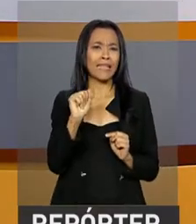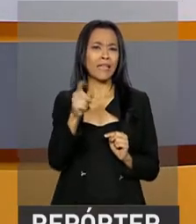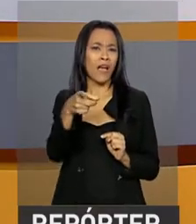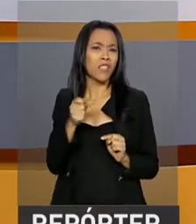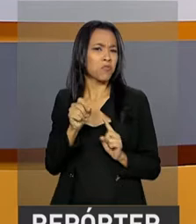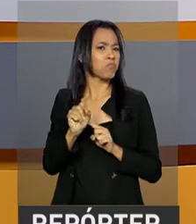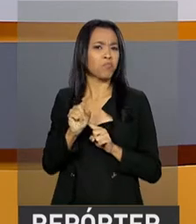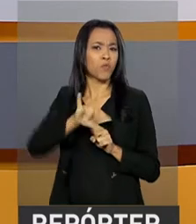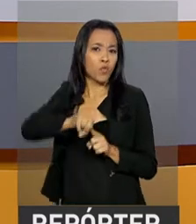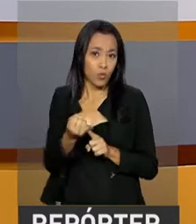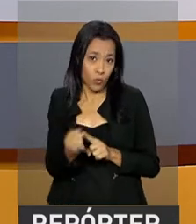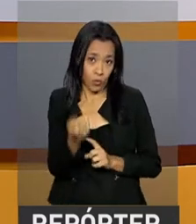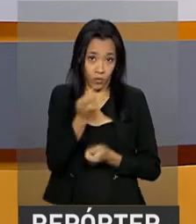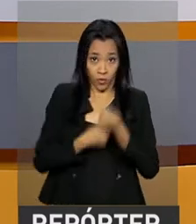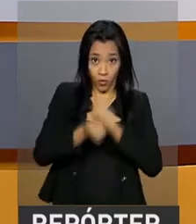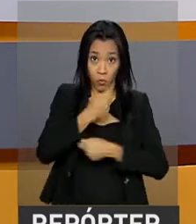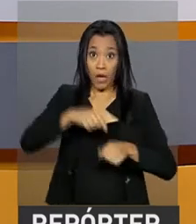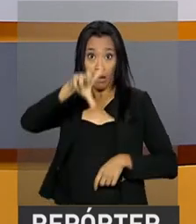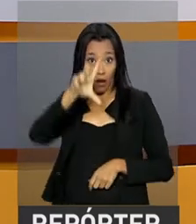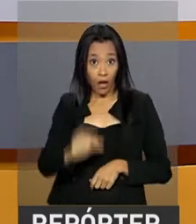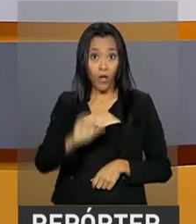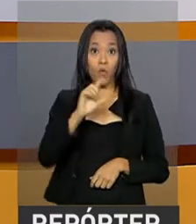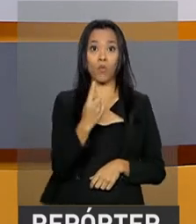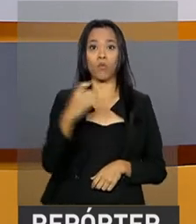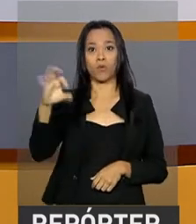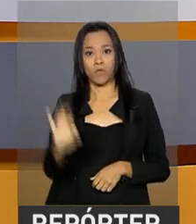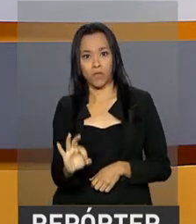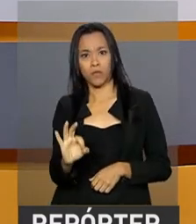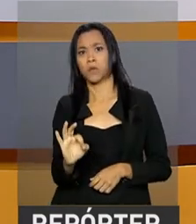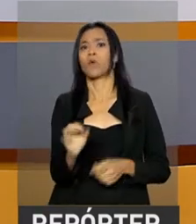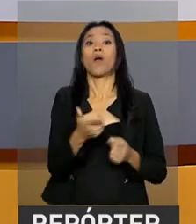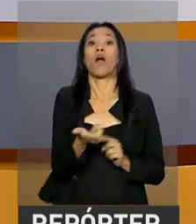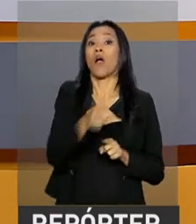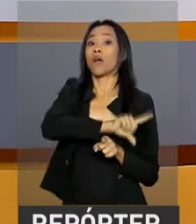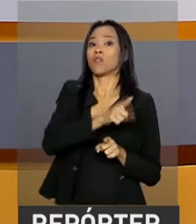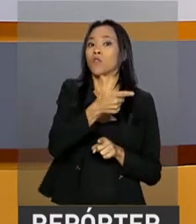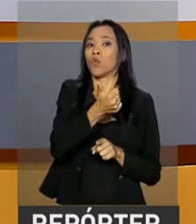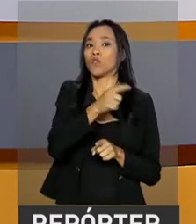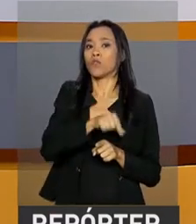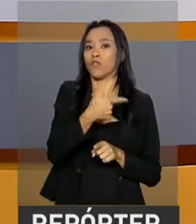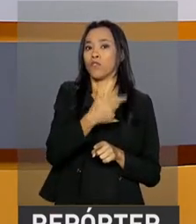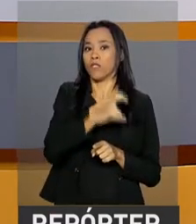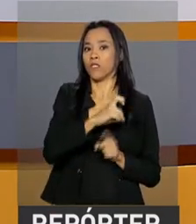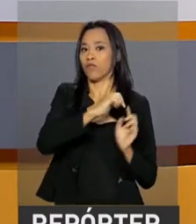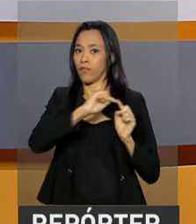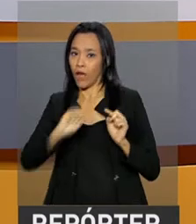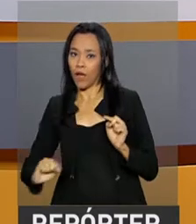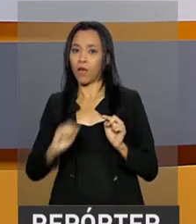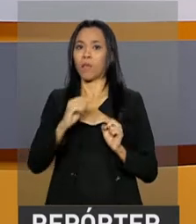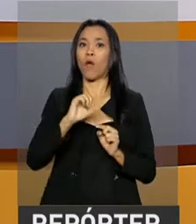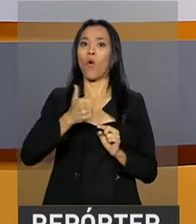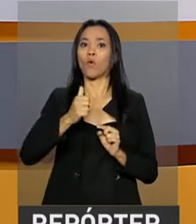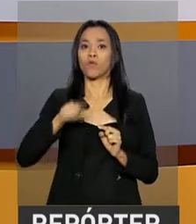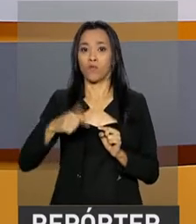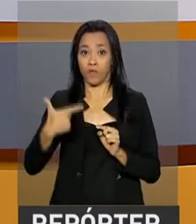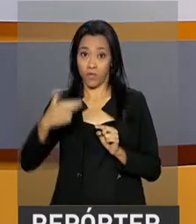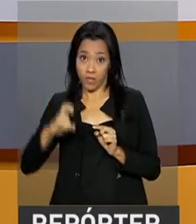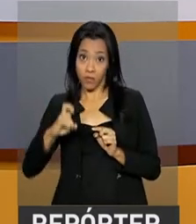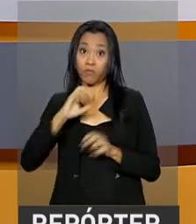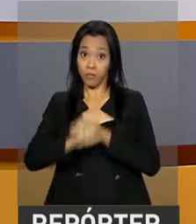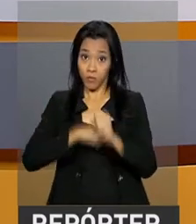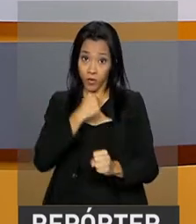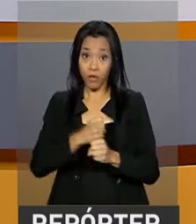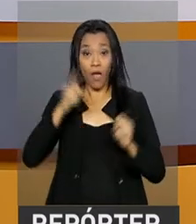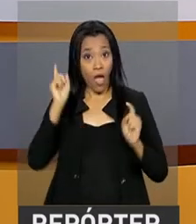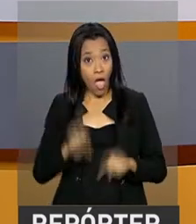de juros da economia selic caiu um ponto percentual passou de 12,25 para 11,25 por cento ao ano